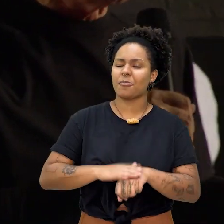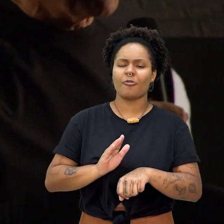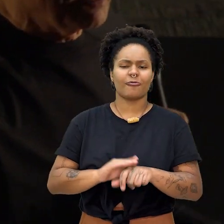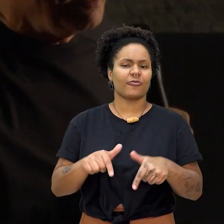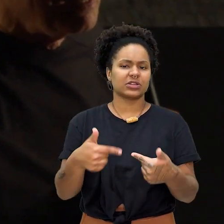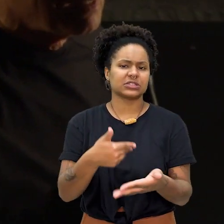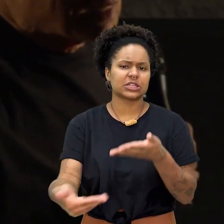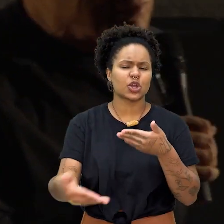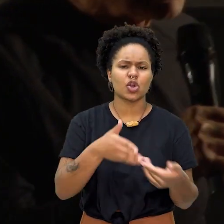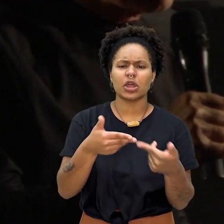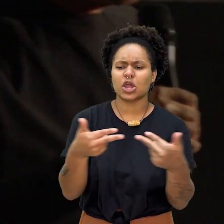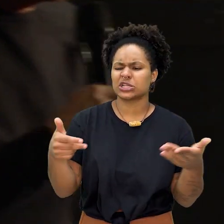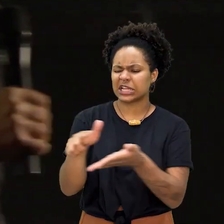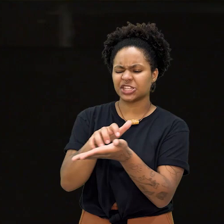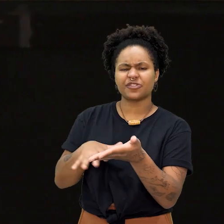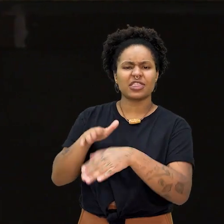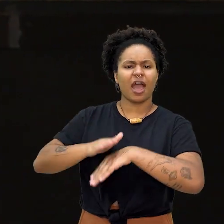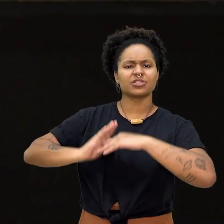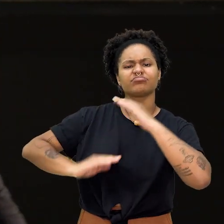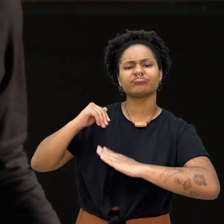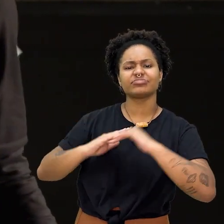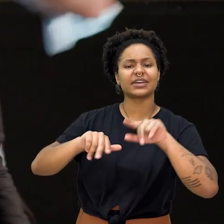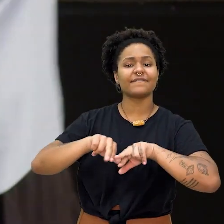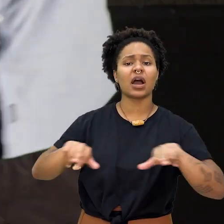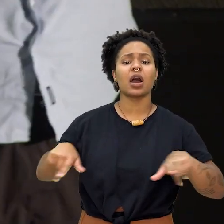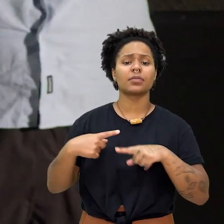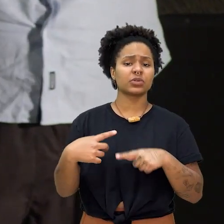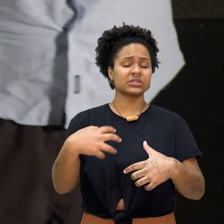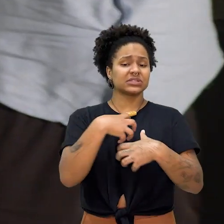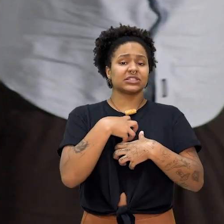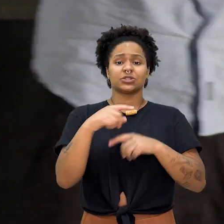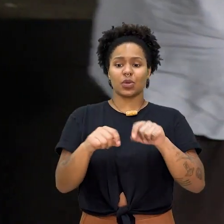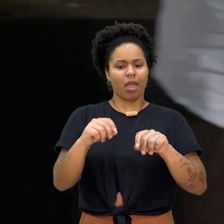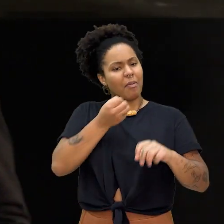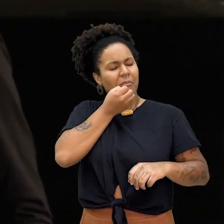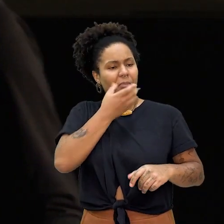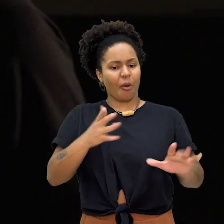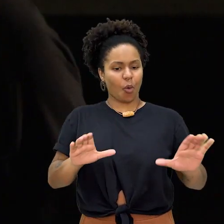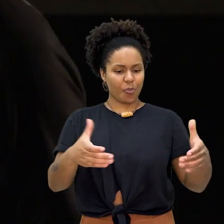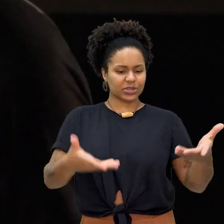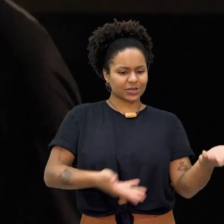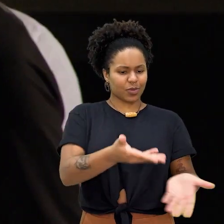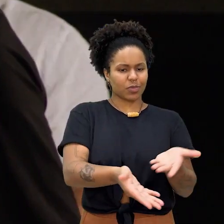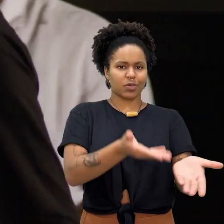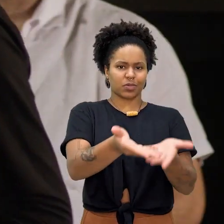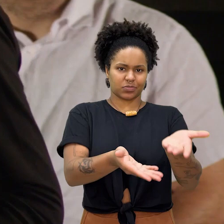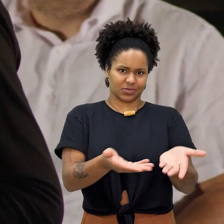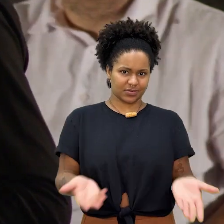realizar tantas atividades porque nos sentimos úteis para a comunidade.